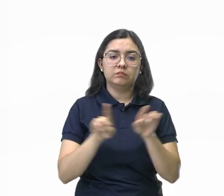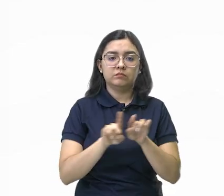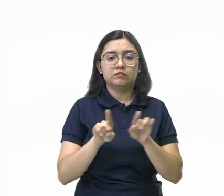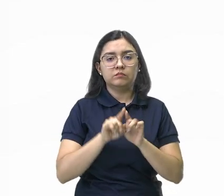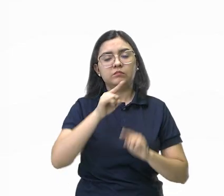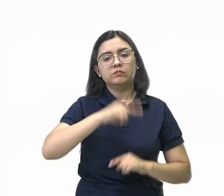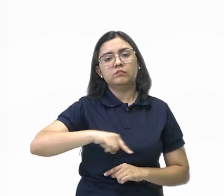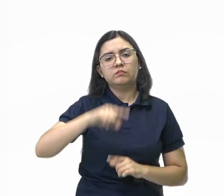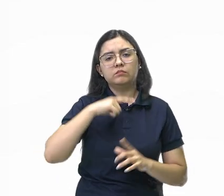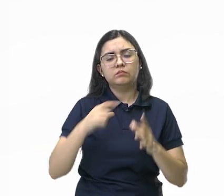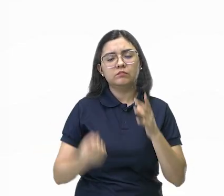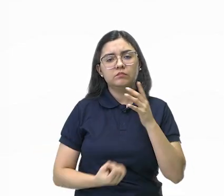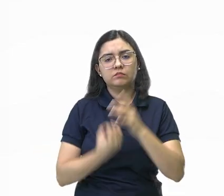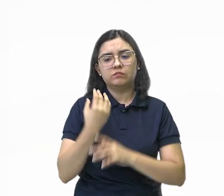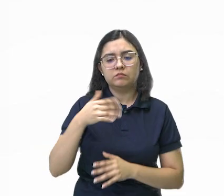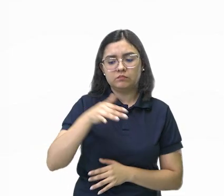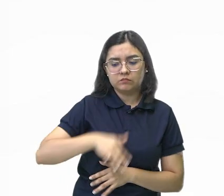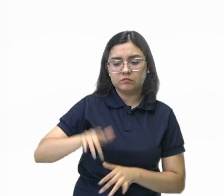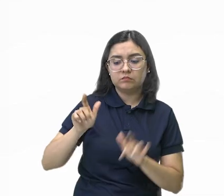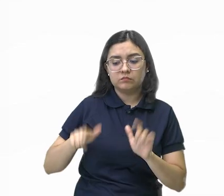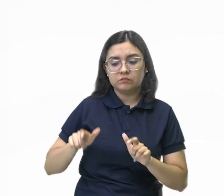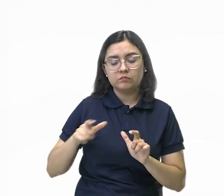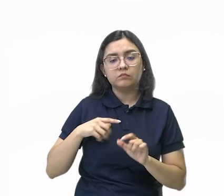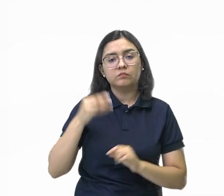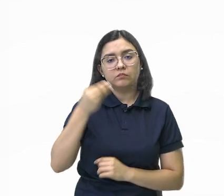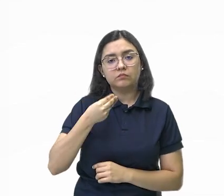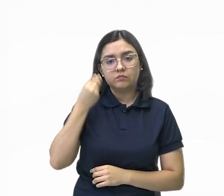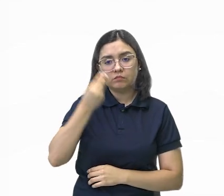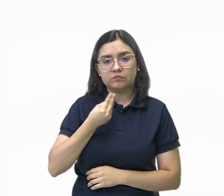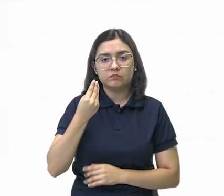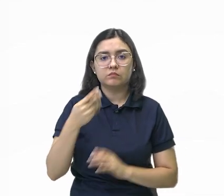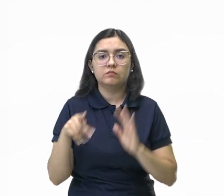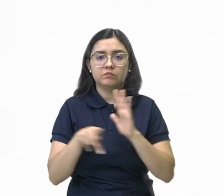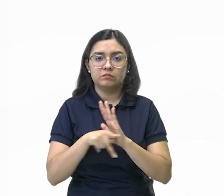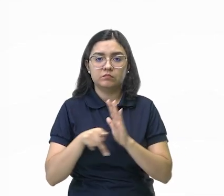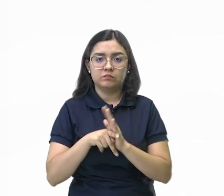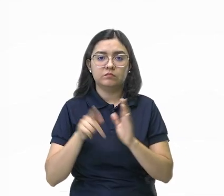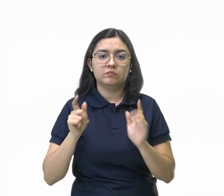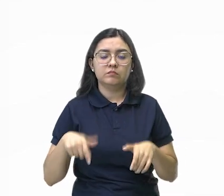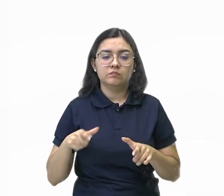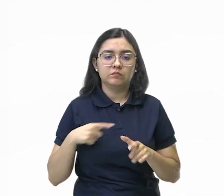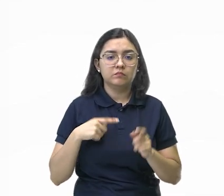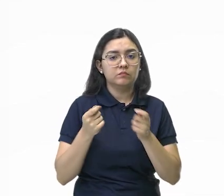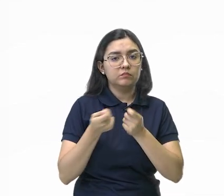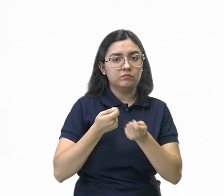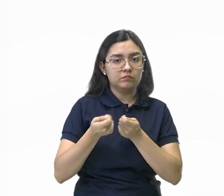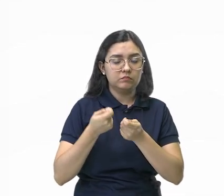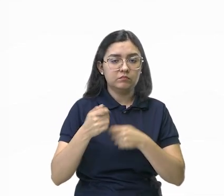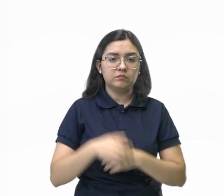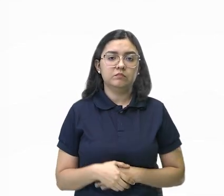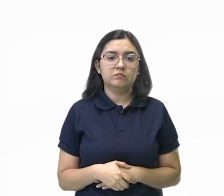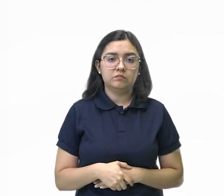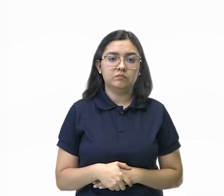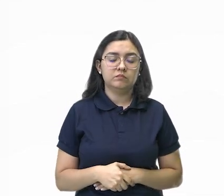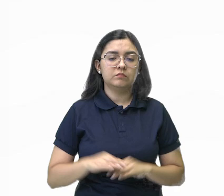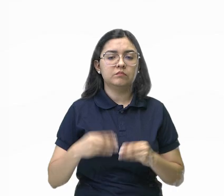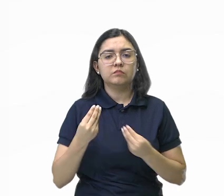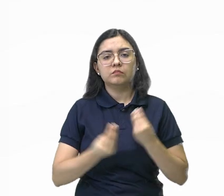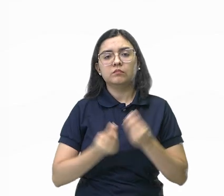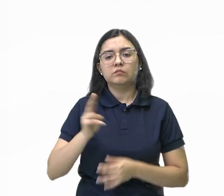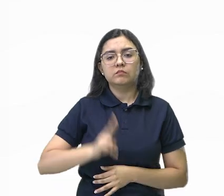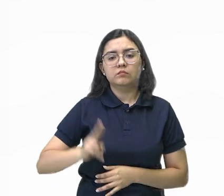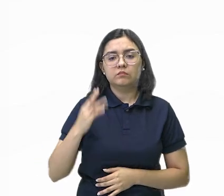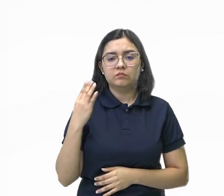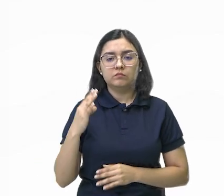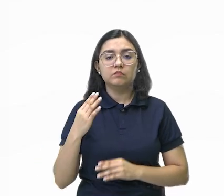você recriar um local, né, onde você vai fazer a experimentação daquele local, ou seja, ele é controlado. E quando usar em